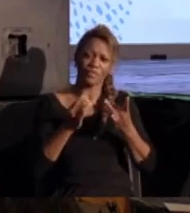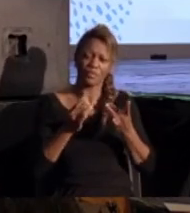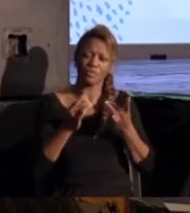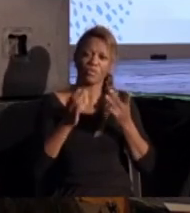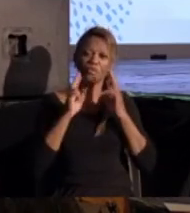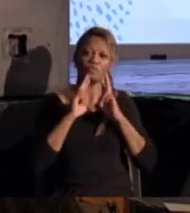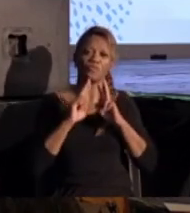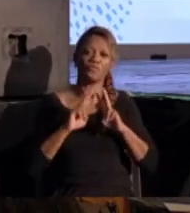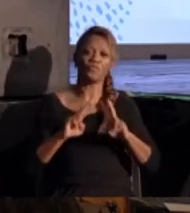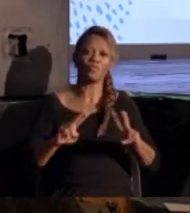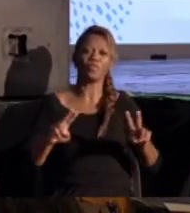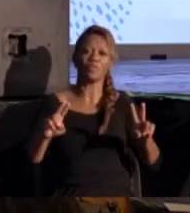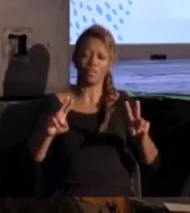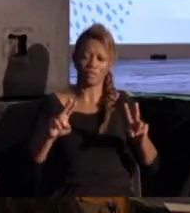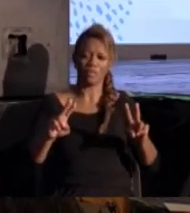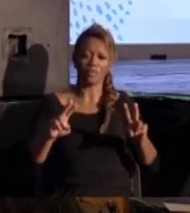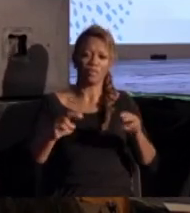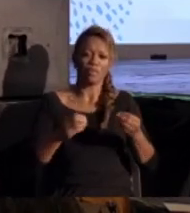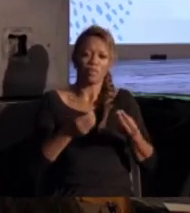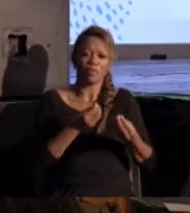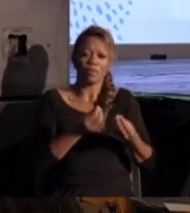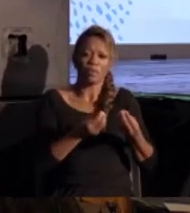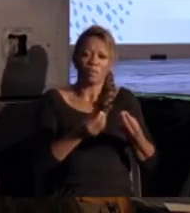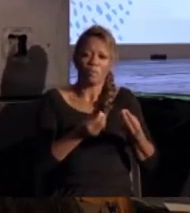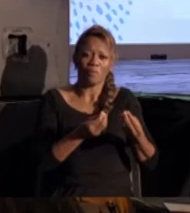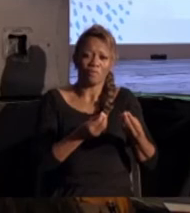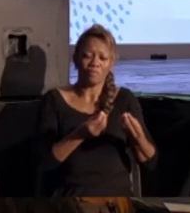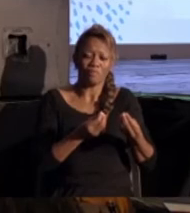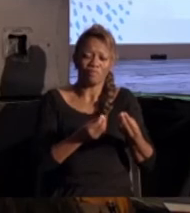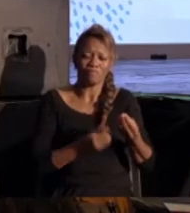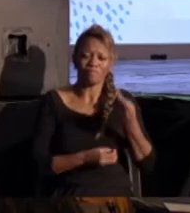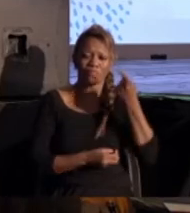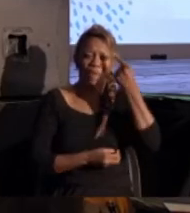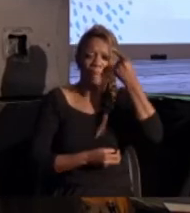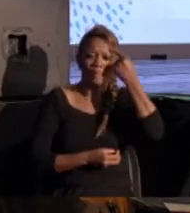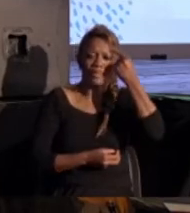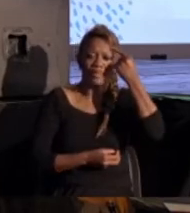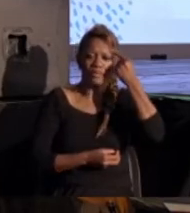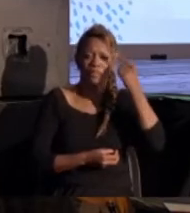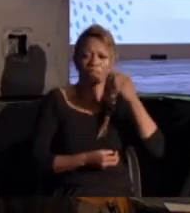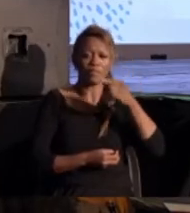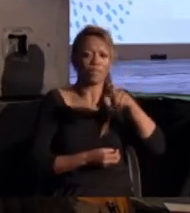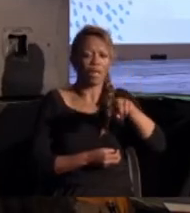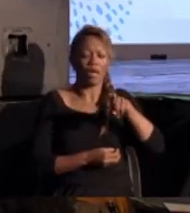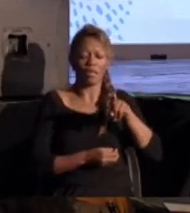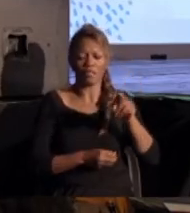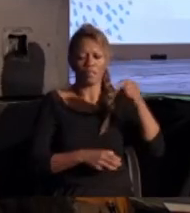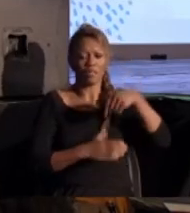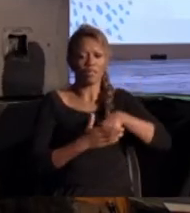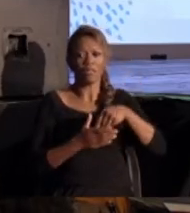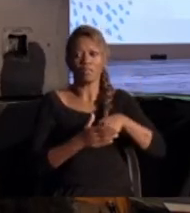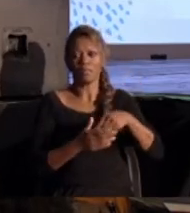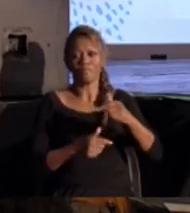aquilo. Então, tem algo assim desta partida, desta origem, né?